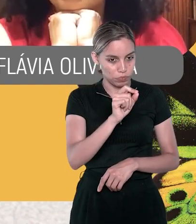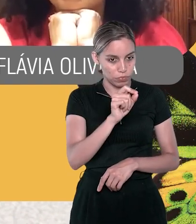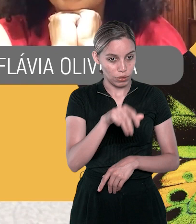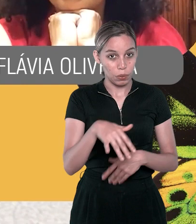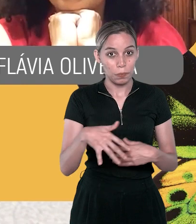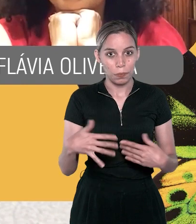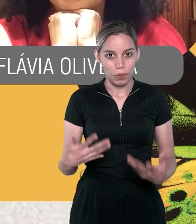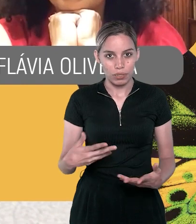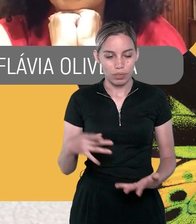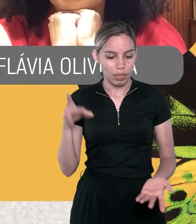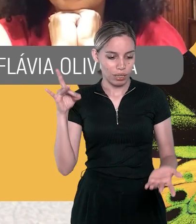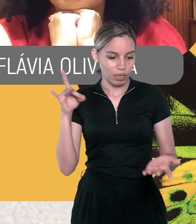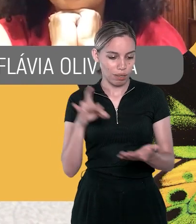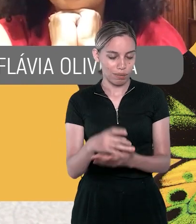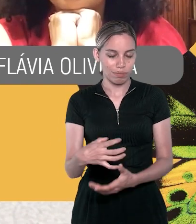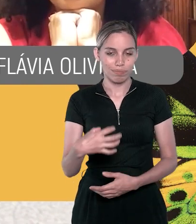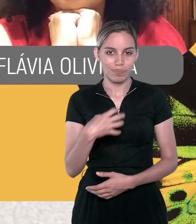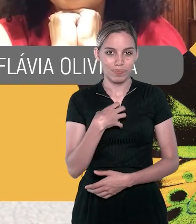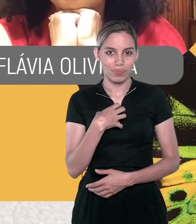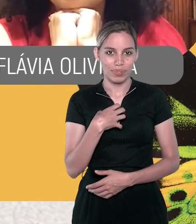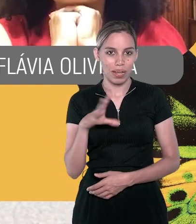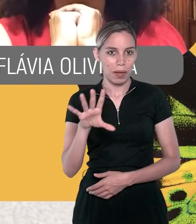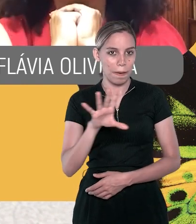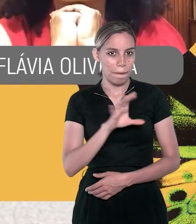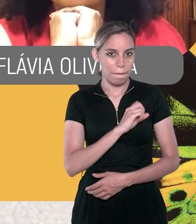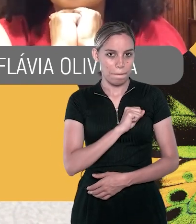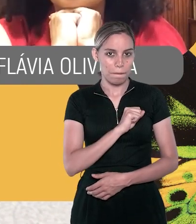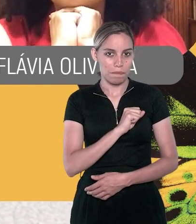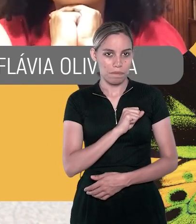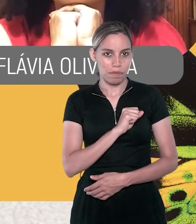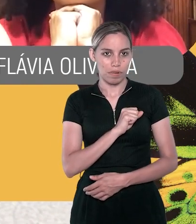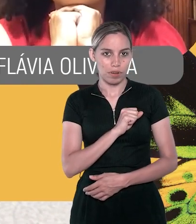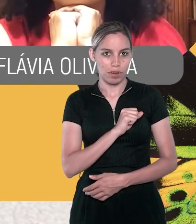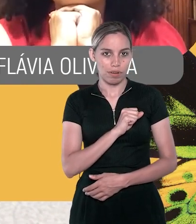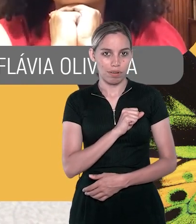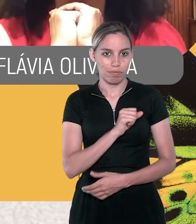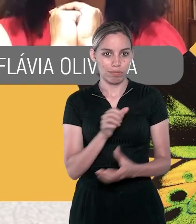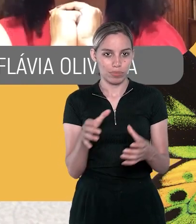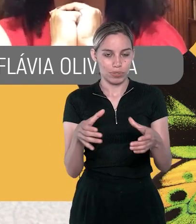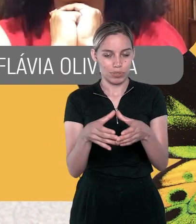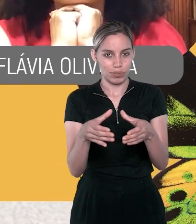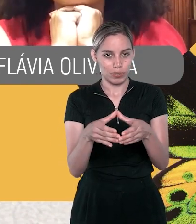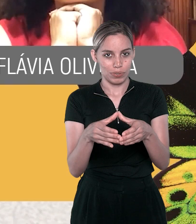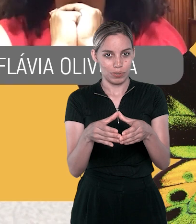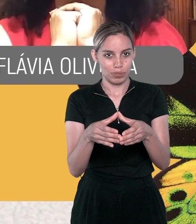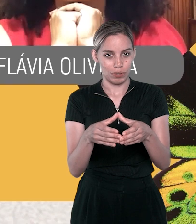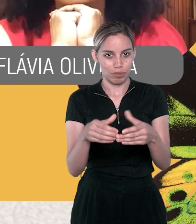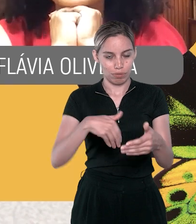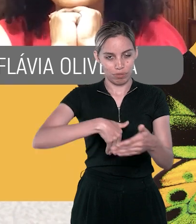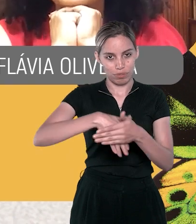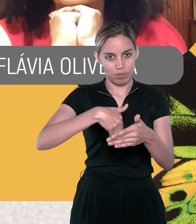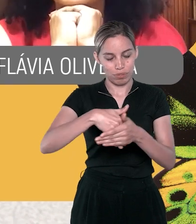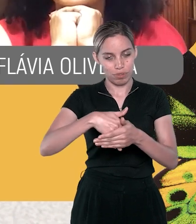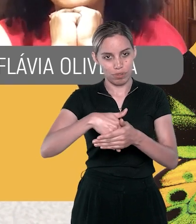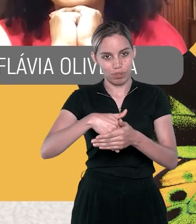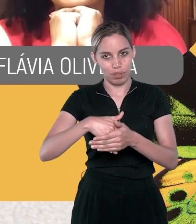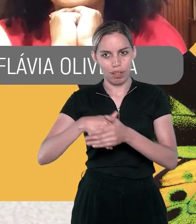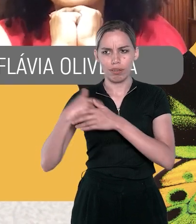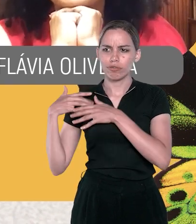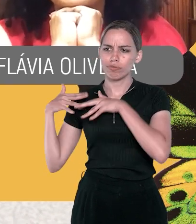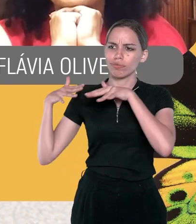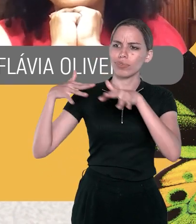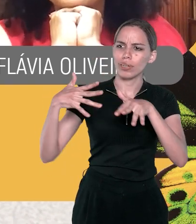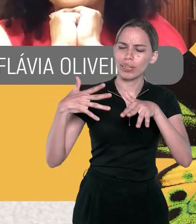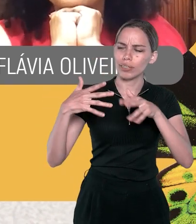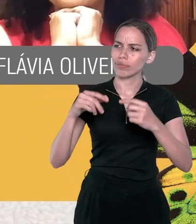fato, se apaixona pelo seu time e você vai para a galera não tem estratificação, né? Exatamente.